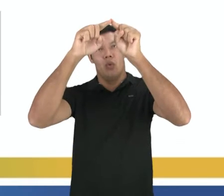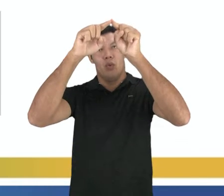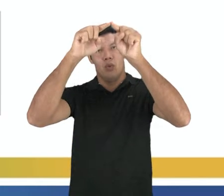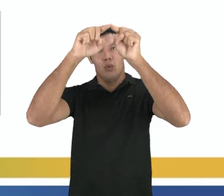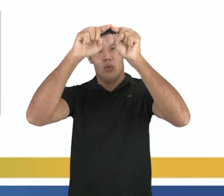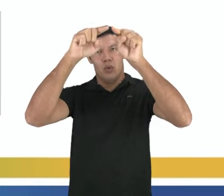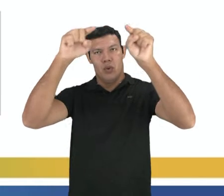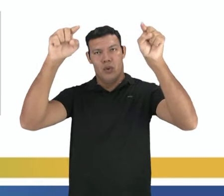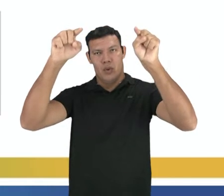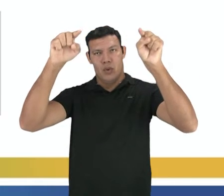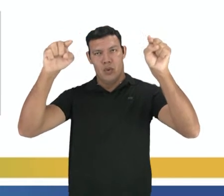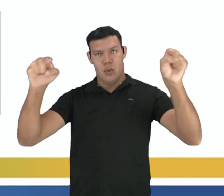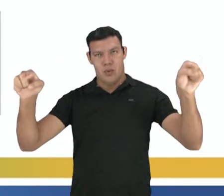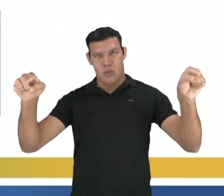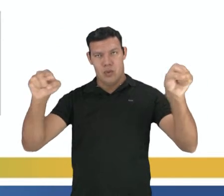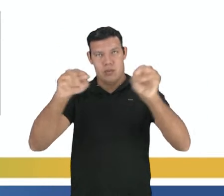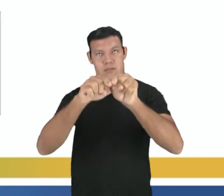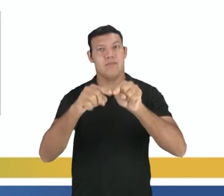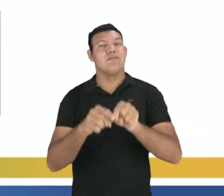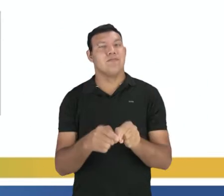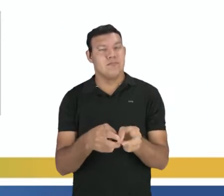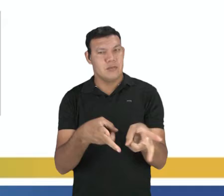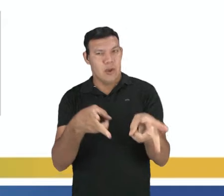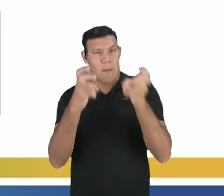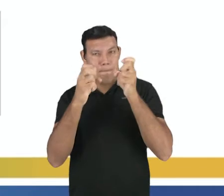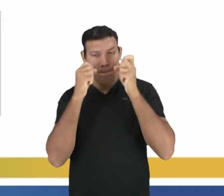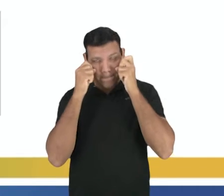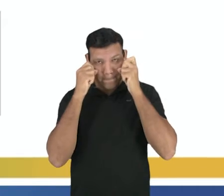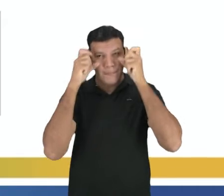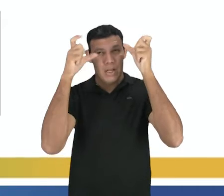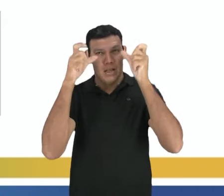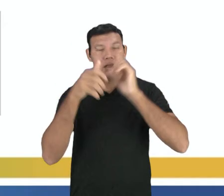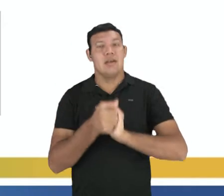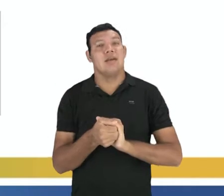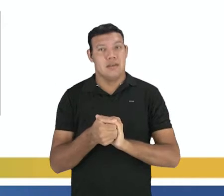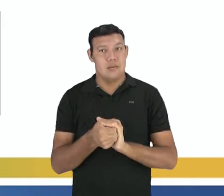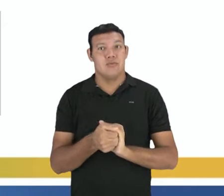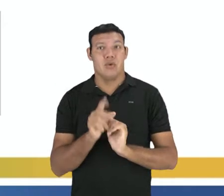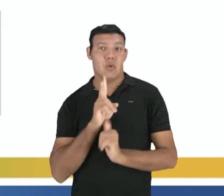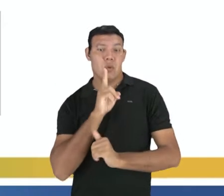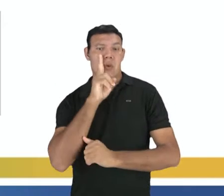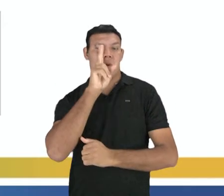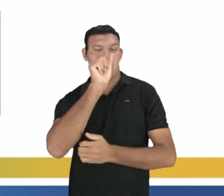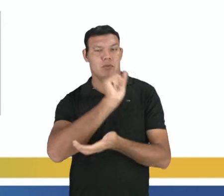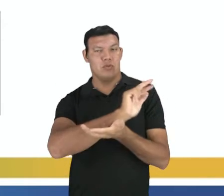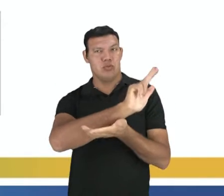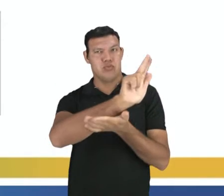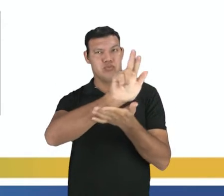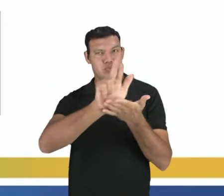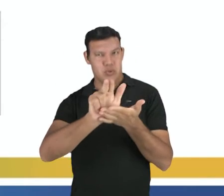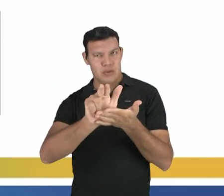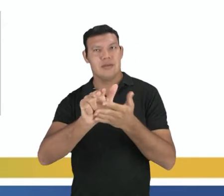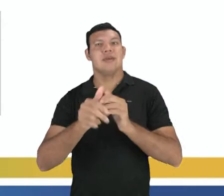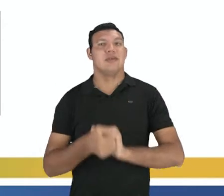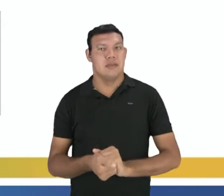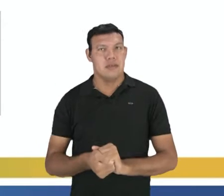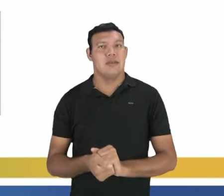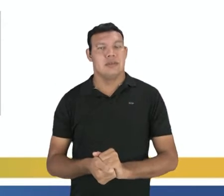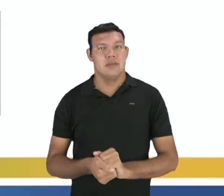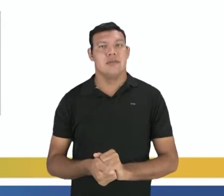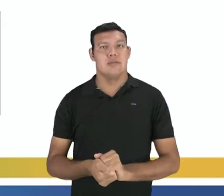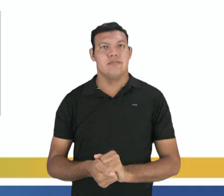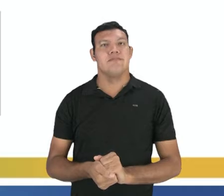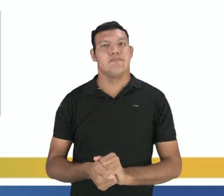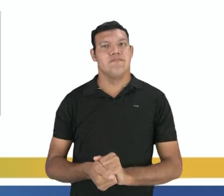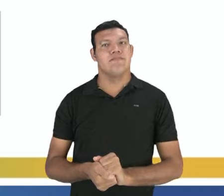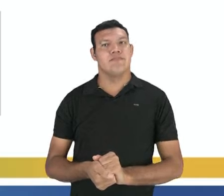por dois então você fica atento nisso quando ele deu um gráfico de força variável essa força variável a ser